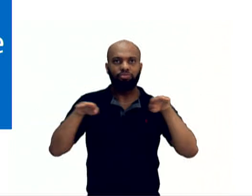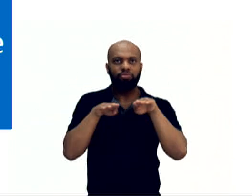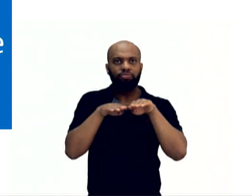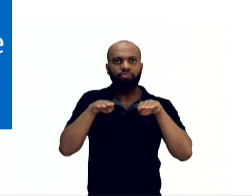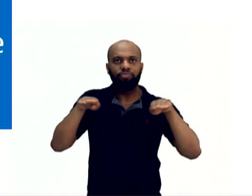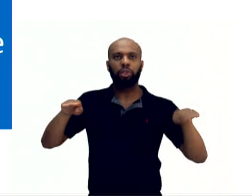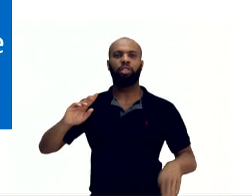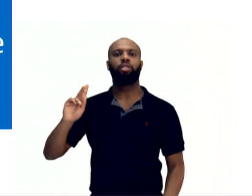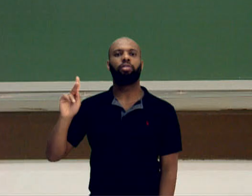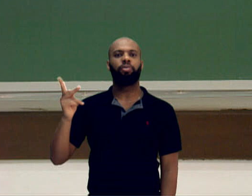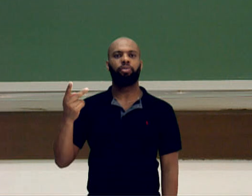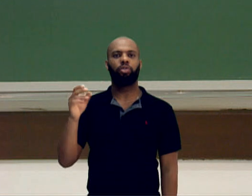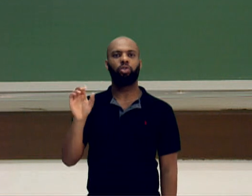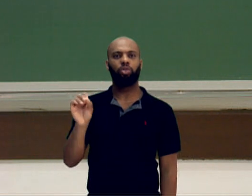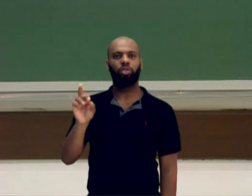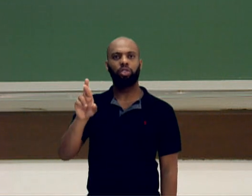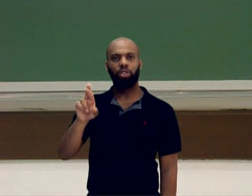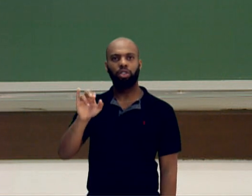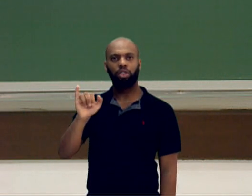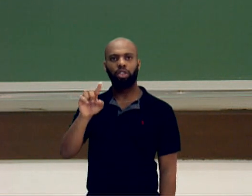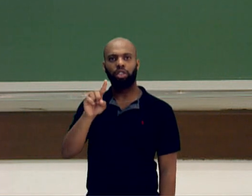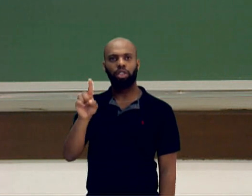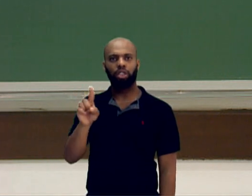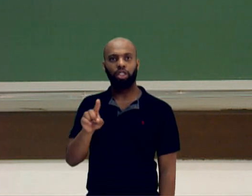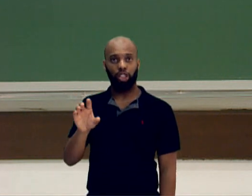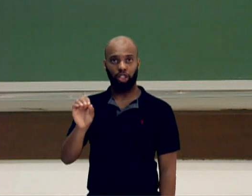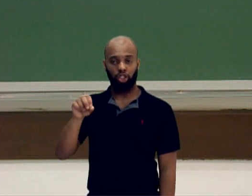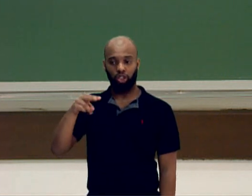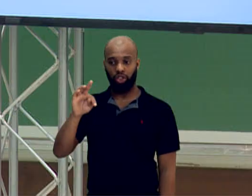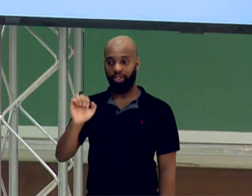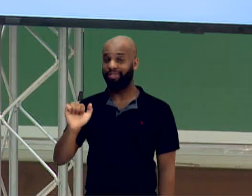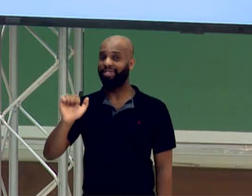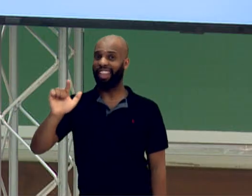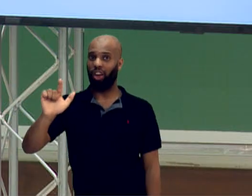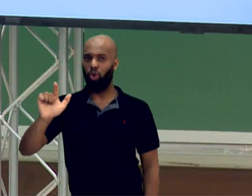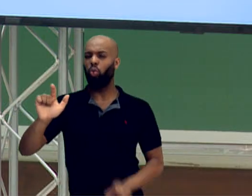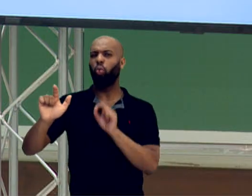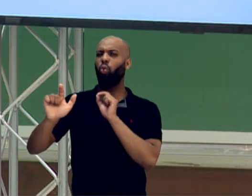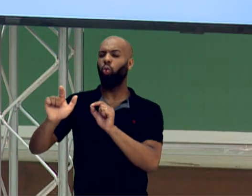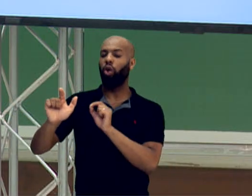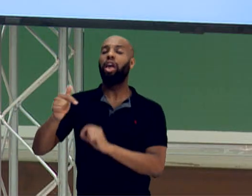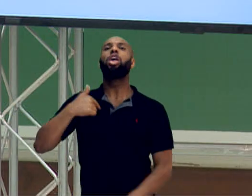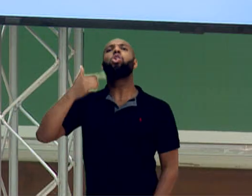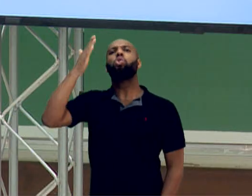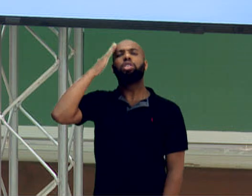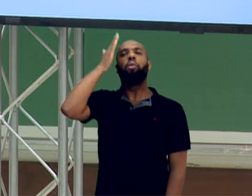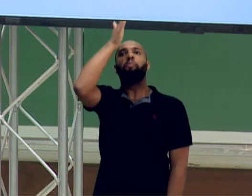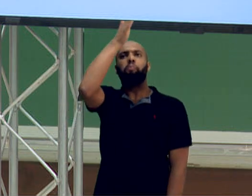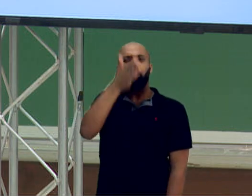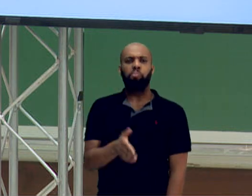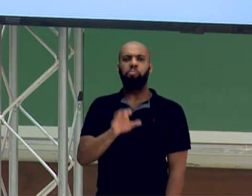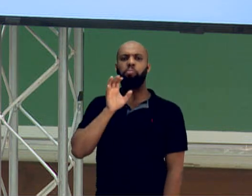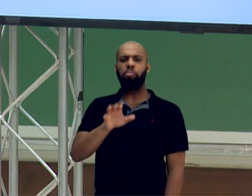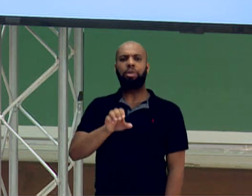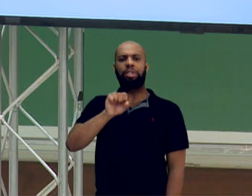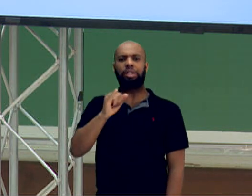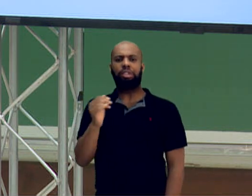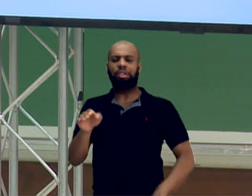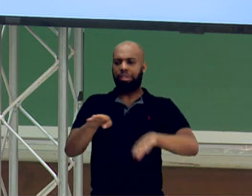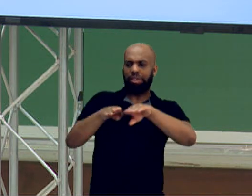1,50 m. Como é que você vai comparar isso? Pega o quê? Um instrumento, não é assim? A gente pega